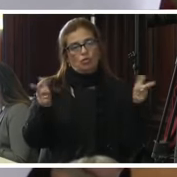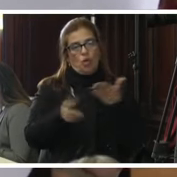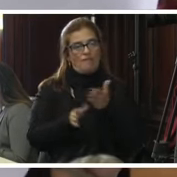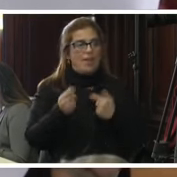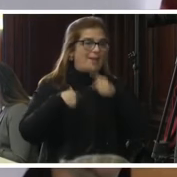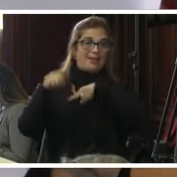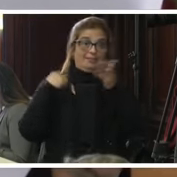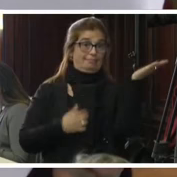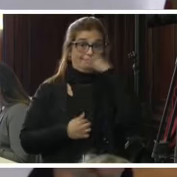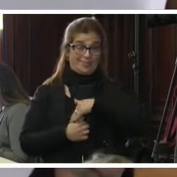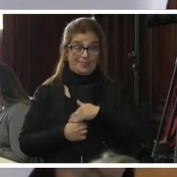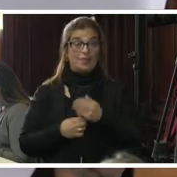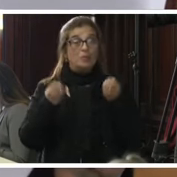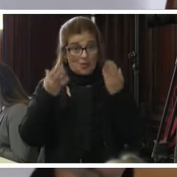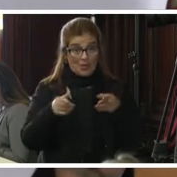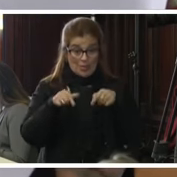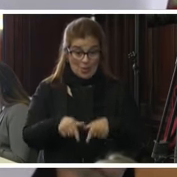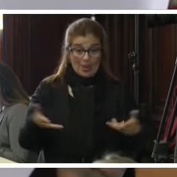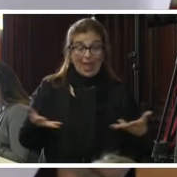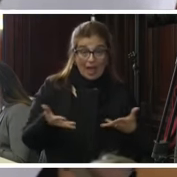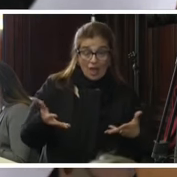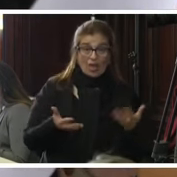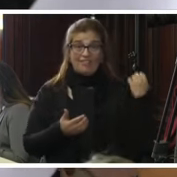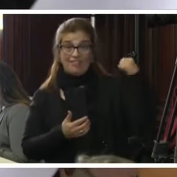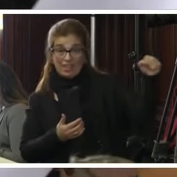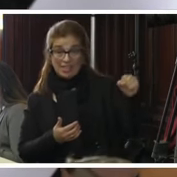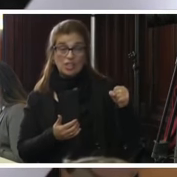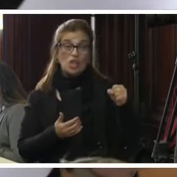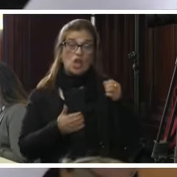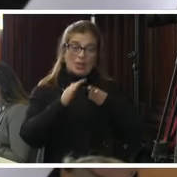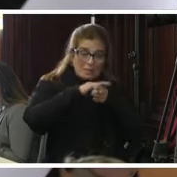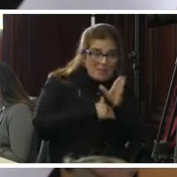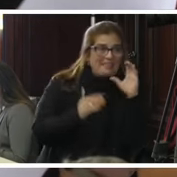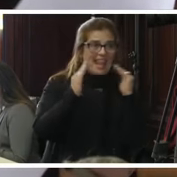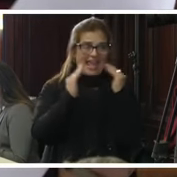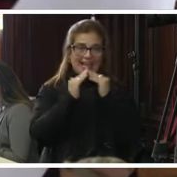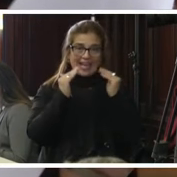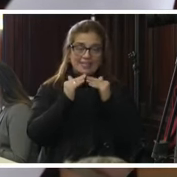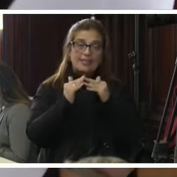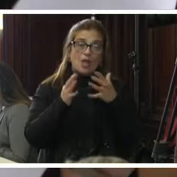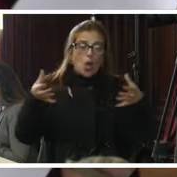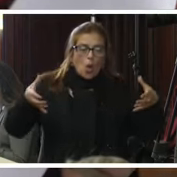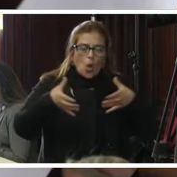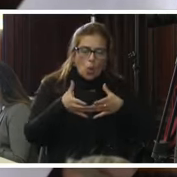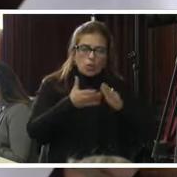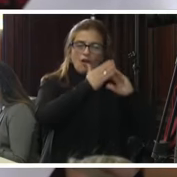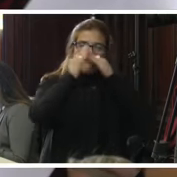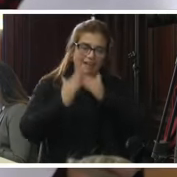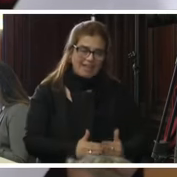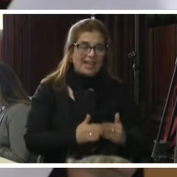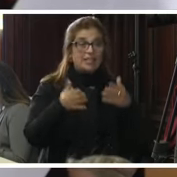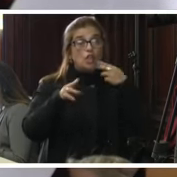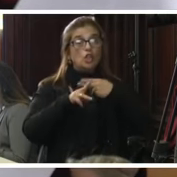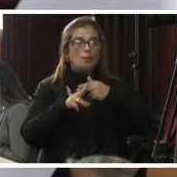casos descritos anteriores de violação indiscriminada do domicílio, está o caso do conjunto de favelas do Alemão.